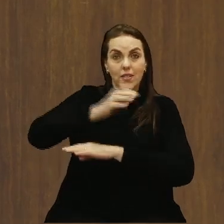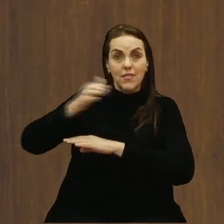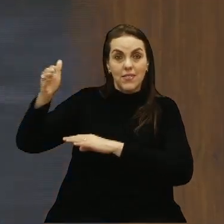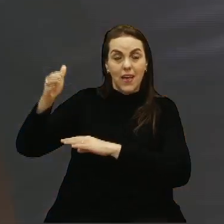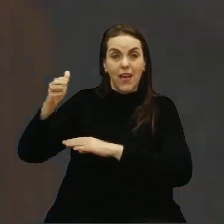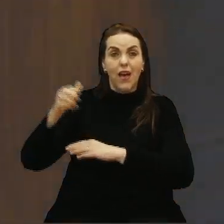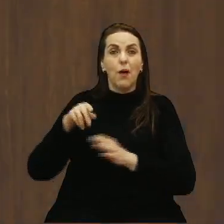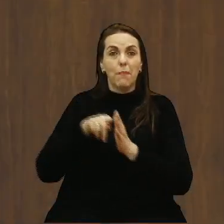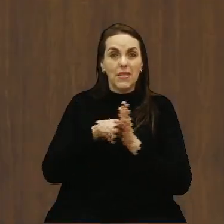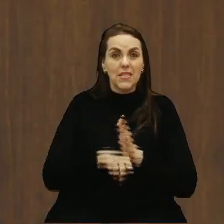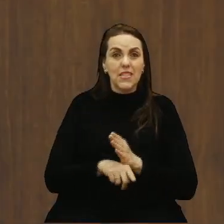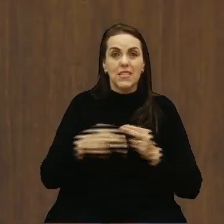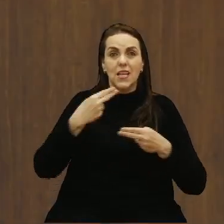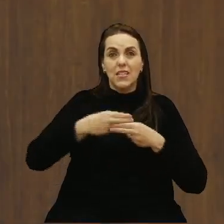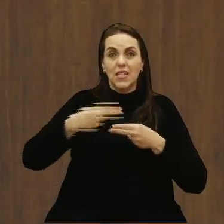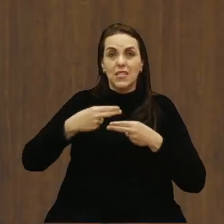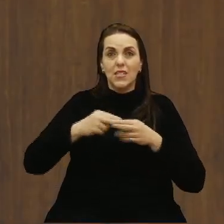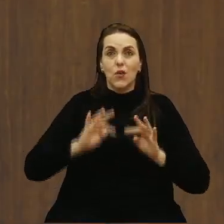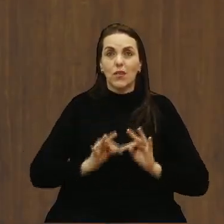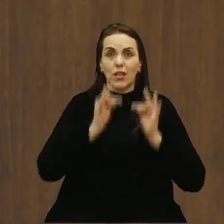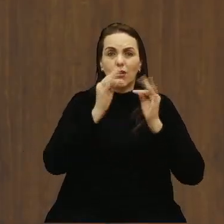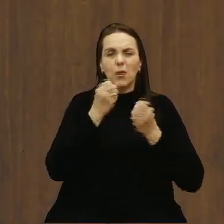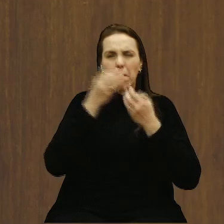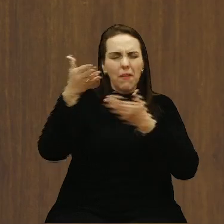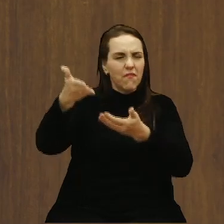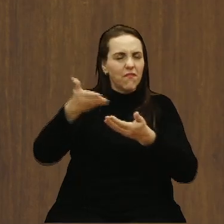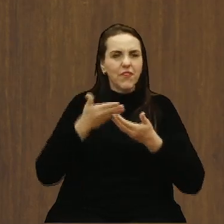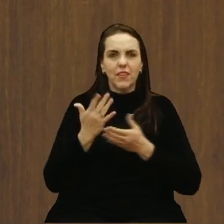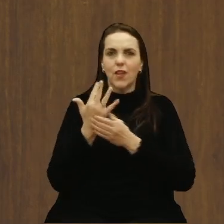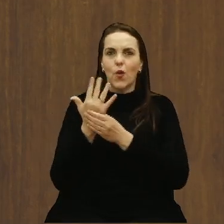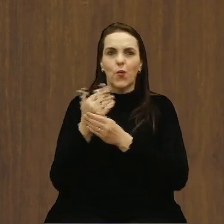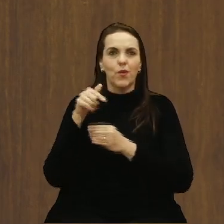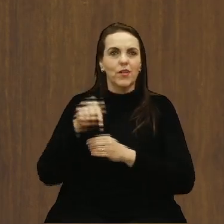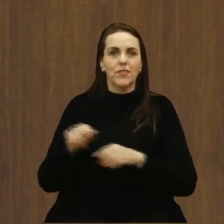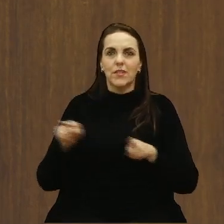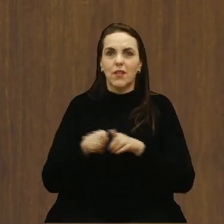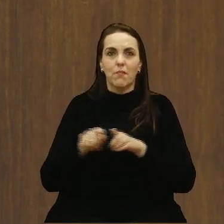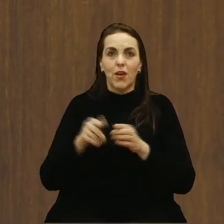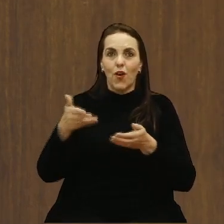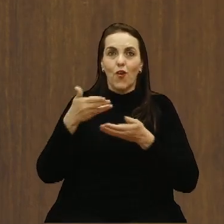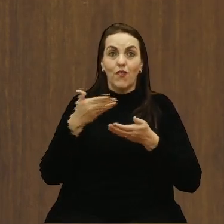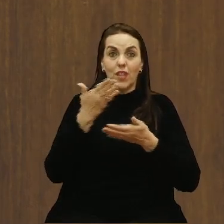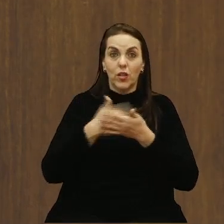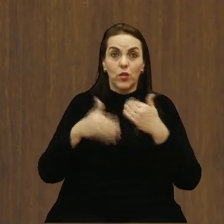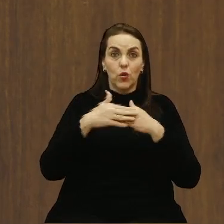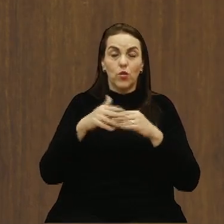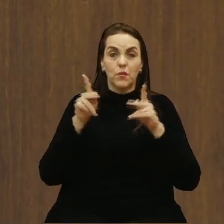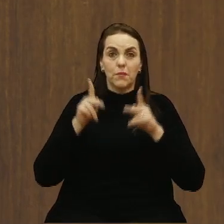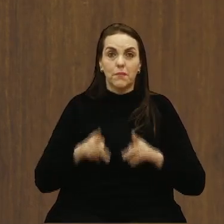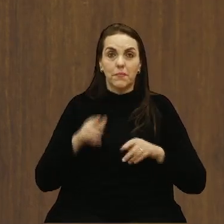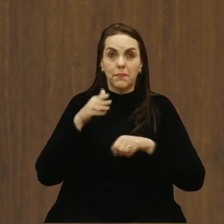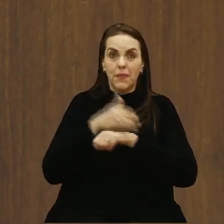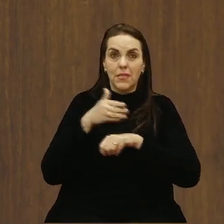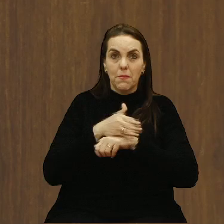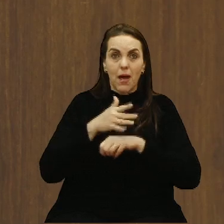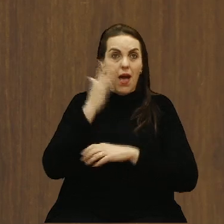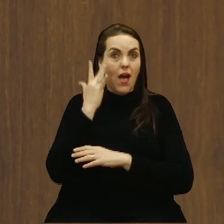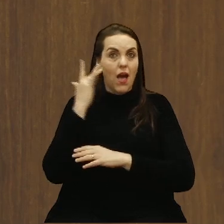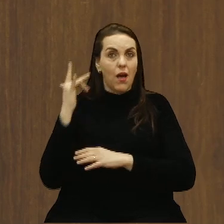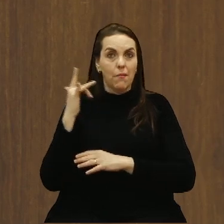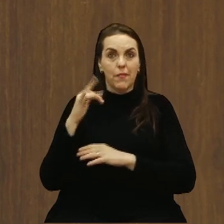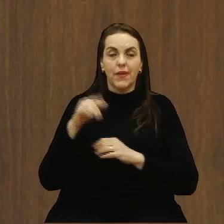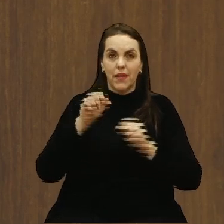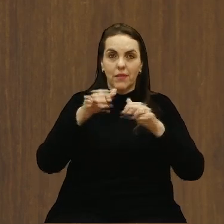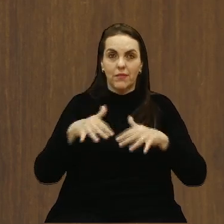e tecnologia. Seja bem-vindo à Universidade Federal do Rio Grande do Sul e também convidar todos e todas para que possam participar amanhã da